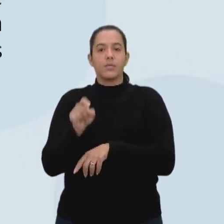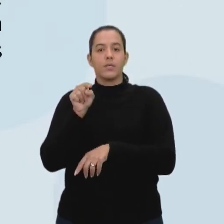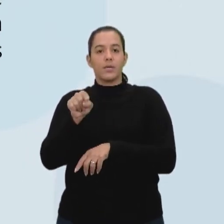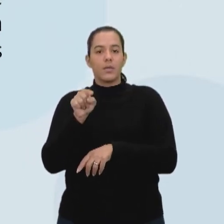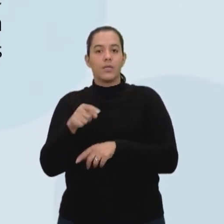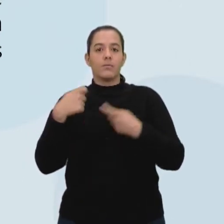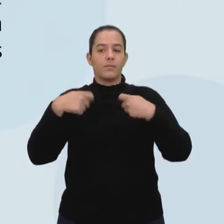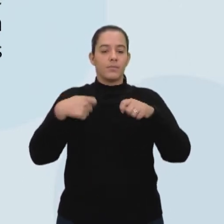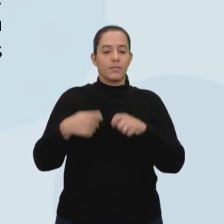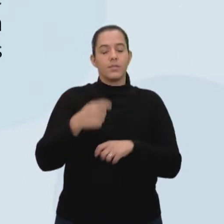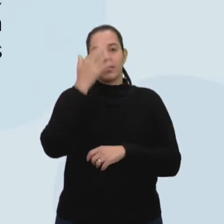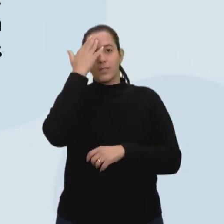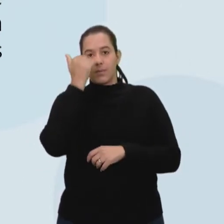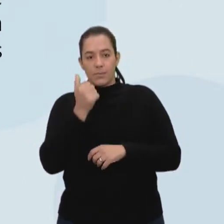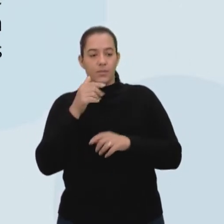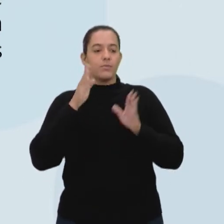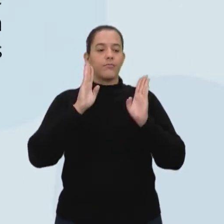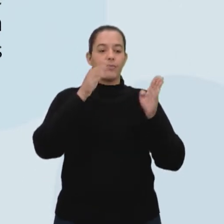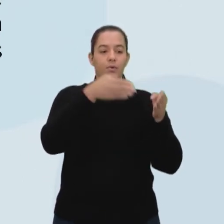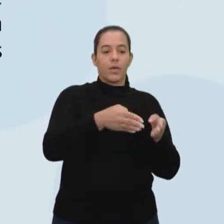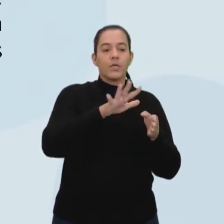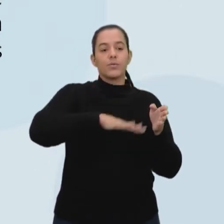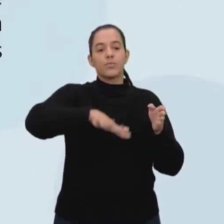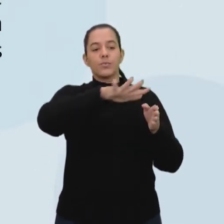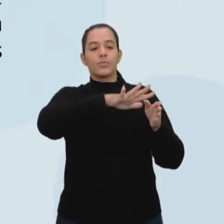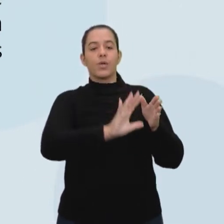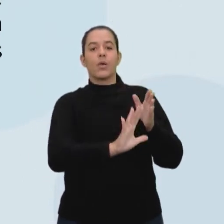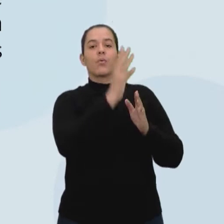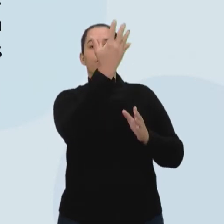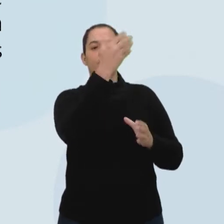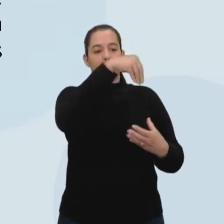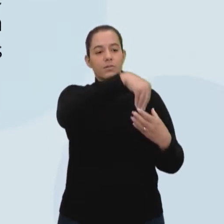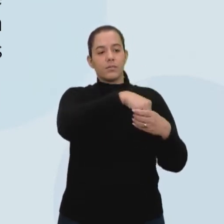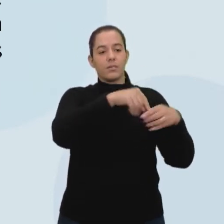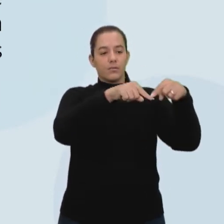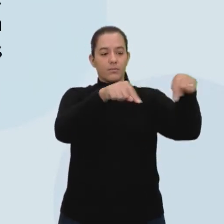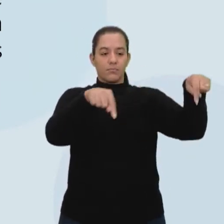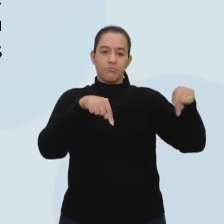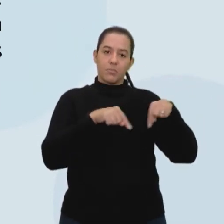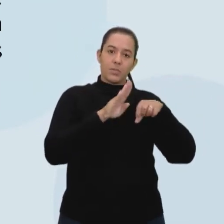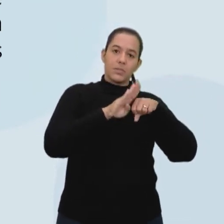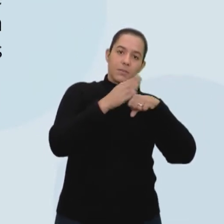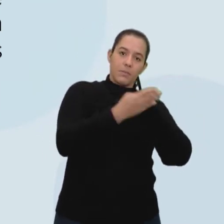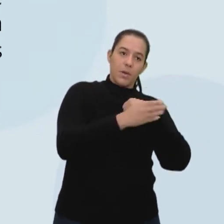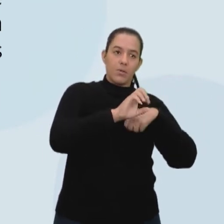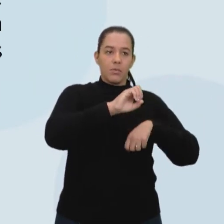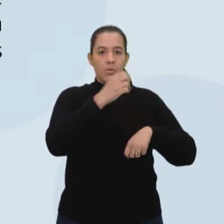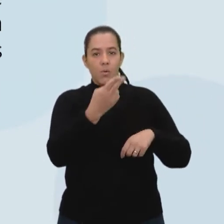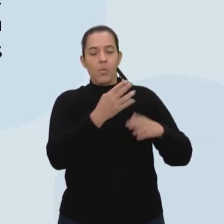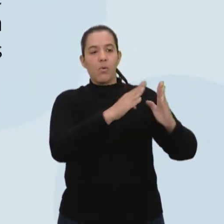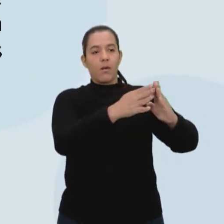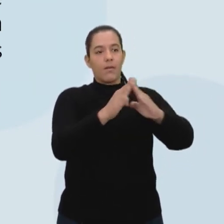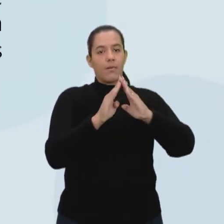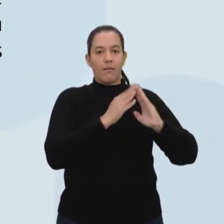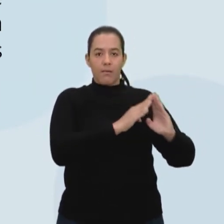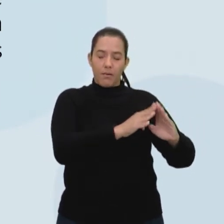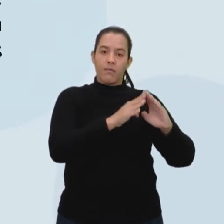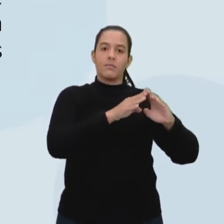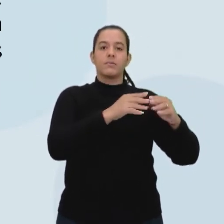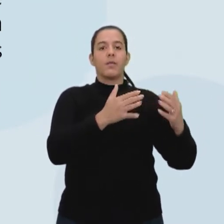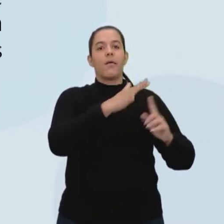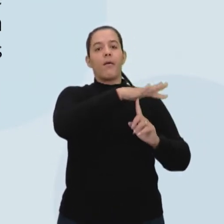jornalista, mas focado nos fatos que ocorrem dentro de uma comunidade. Pode ser bairro, vila, vilarejo,